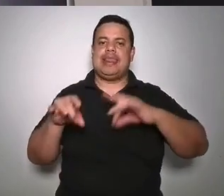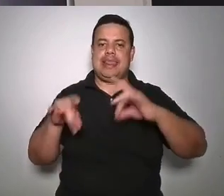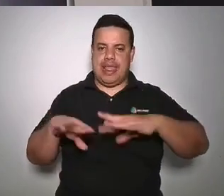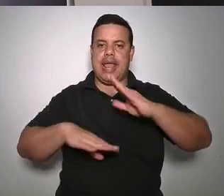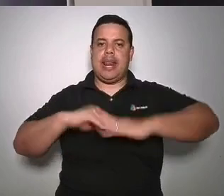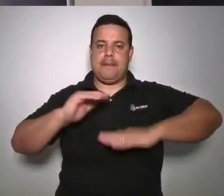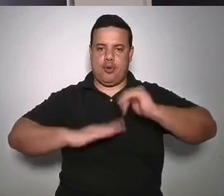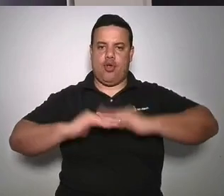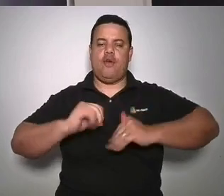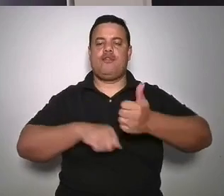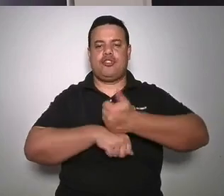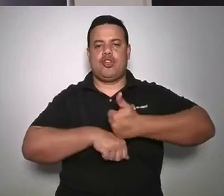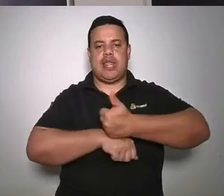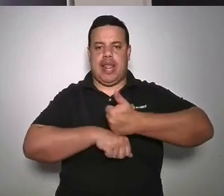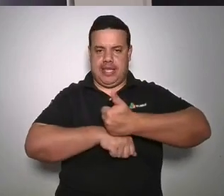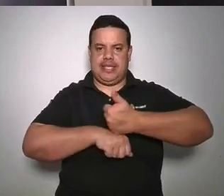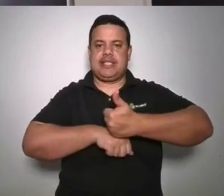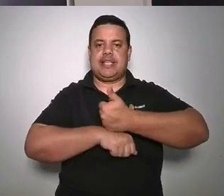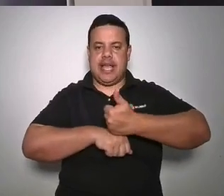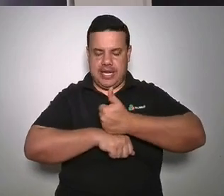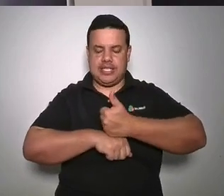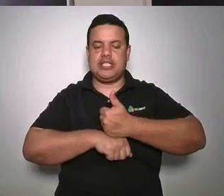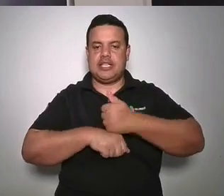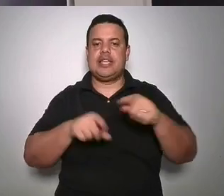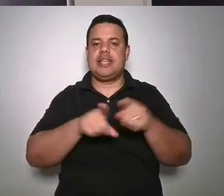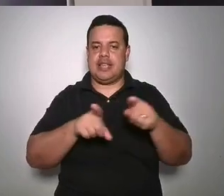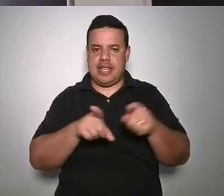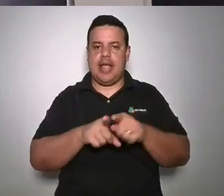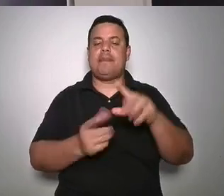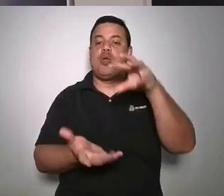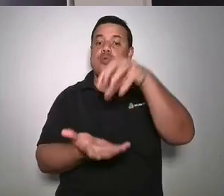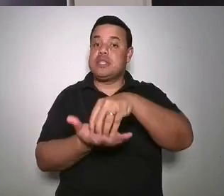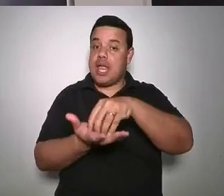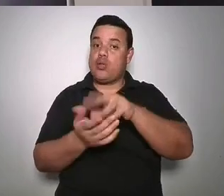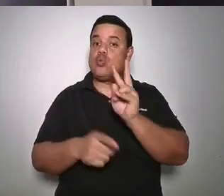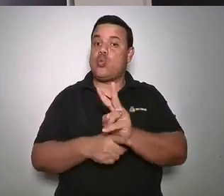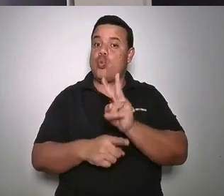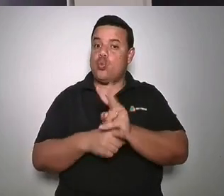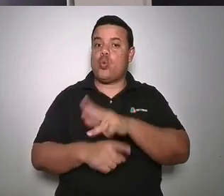profissionalizante e manutenção das atividades do Centro de Controle Animal,